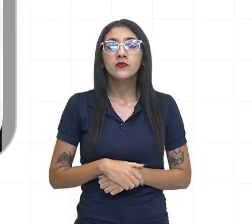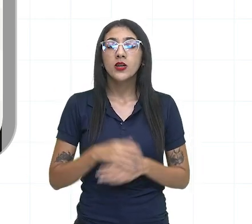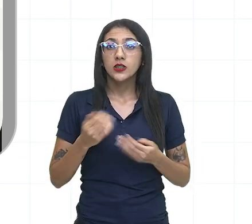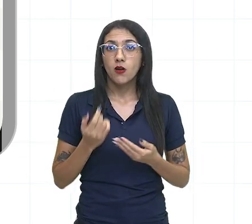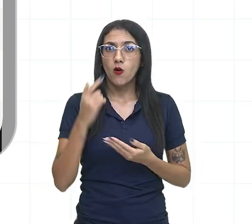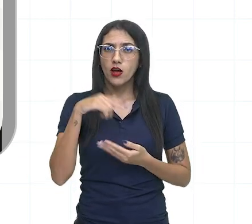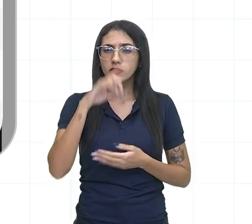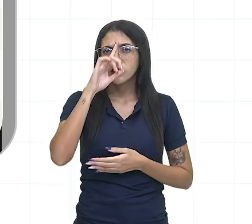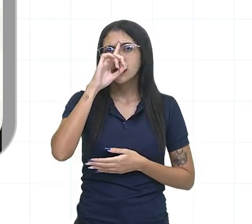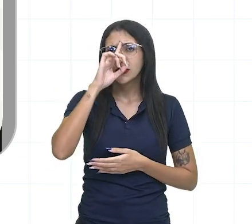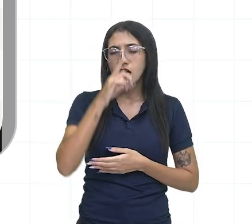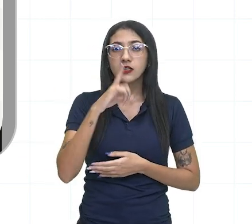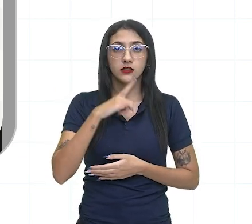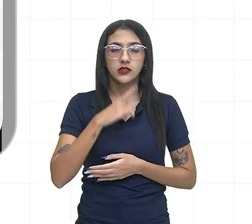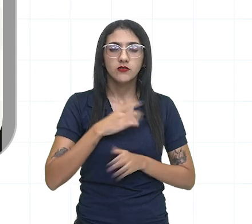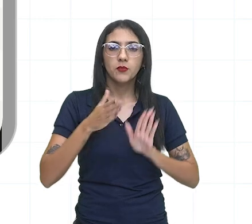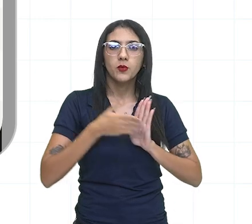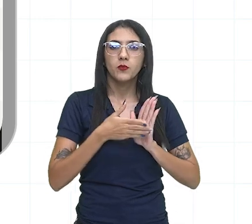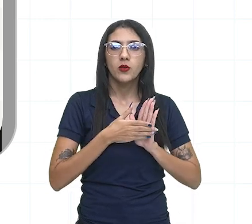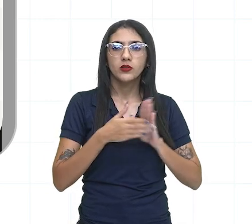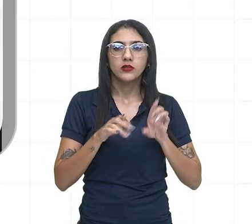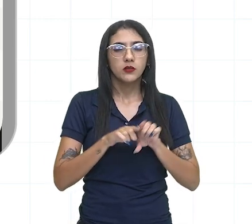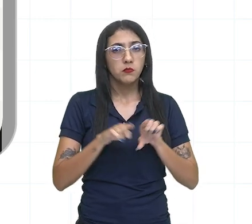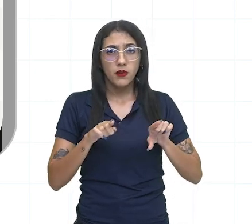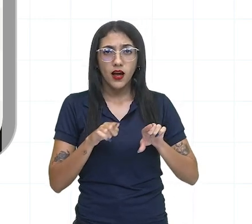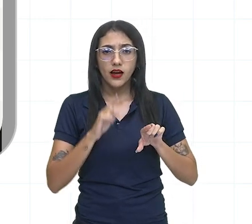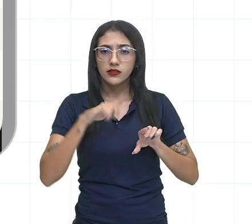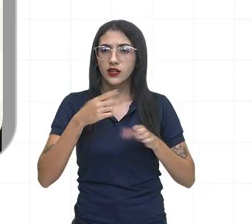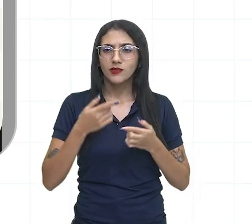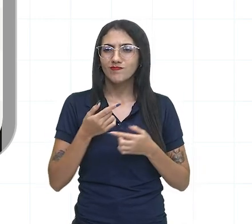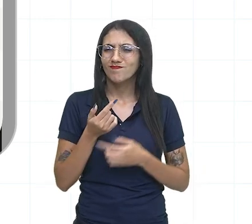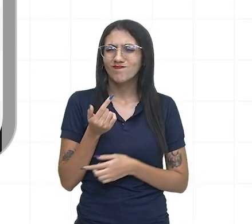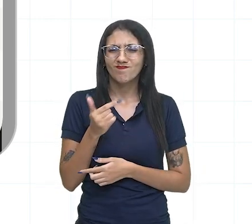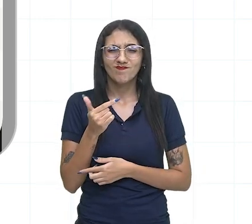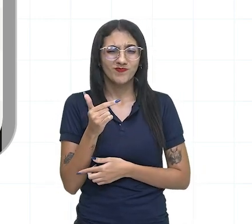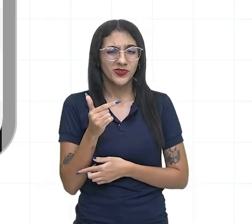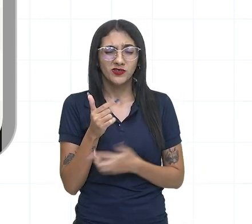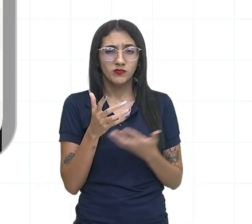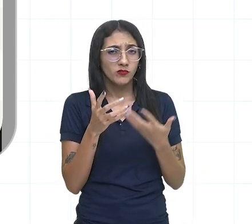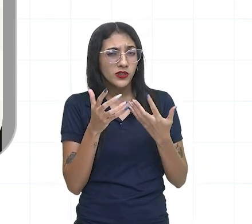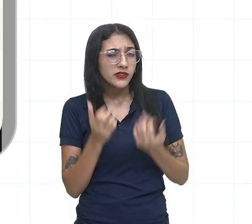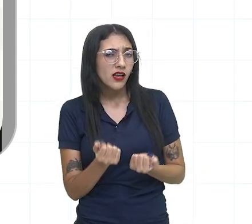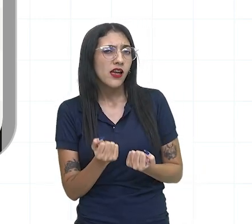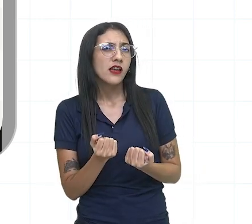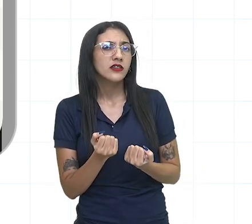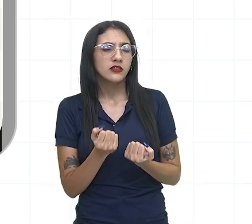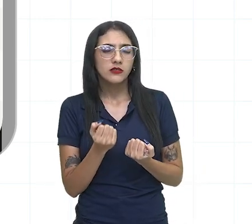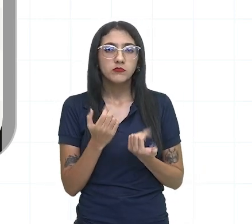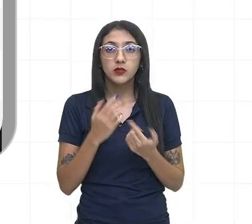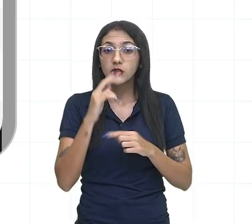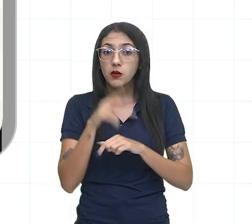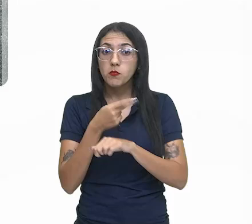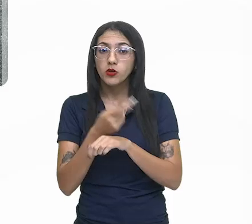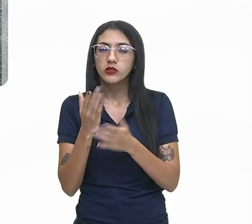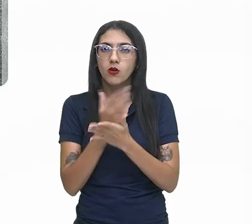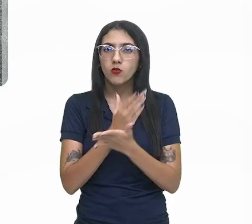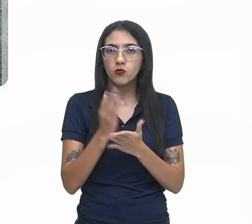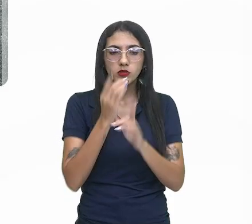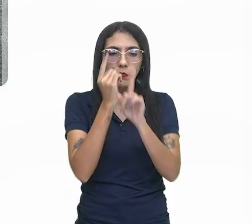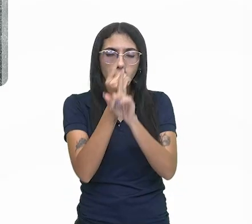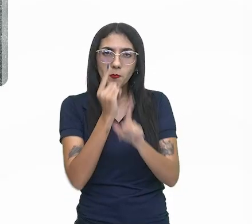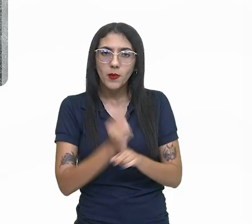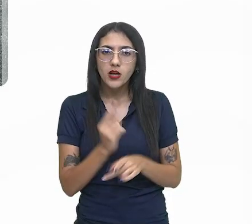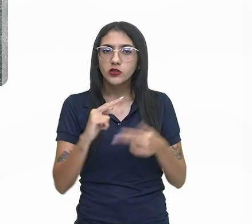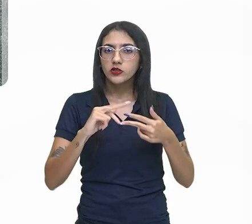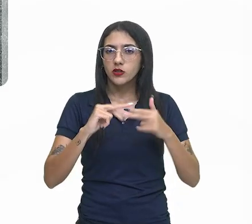proposta, mas também ela não foi muito aceita ao longo do tempo a partir das descobertas genéticas.